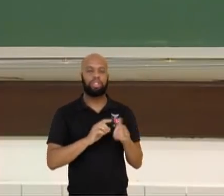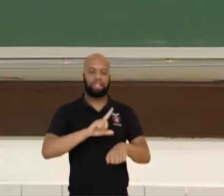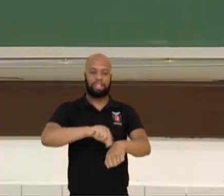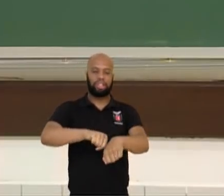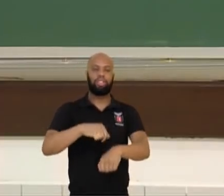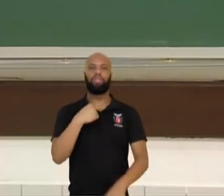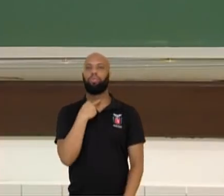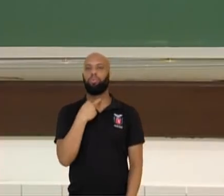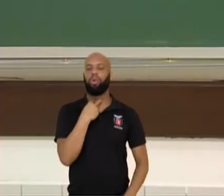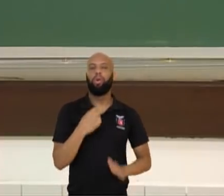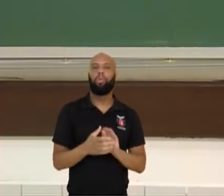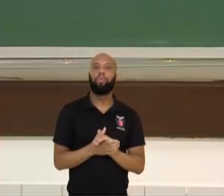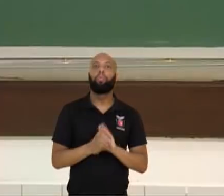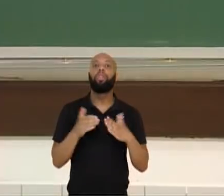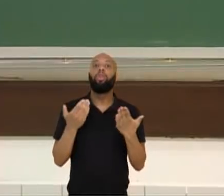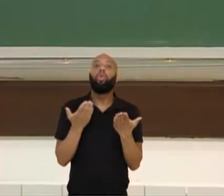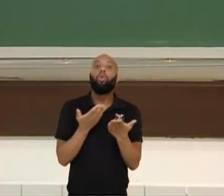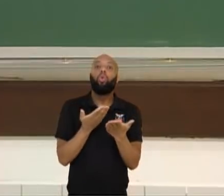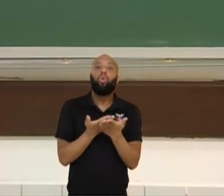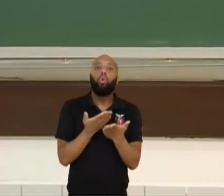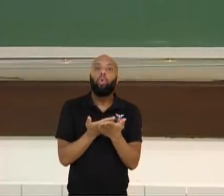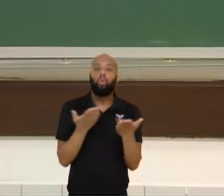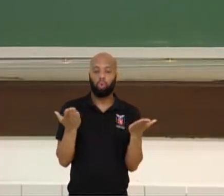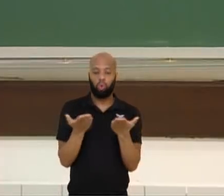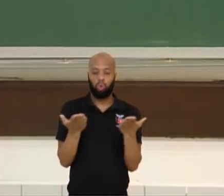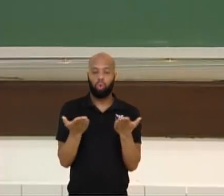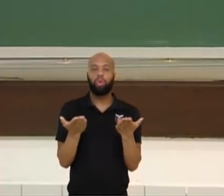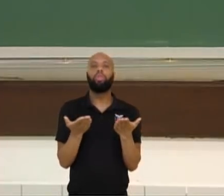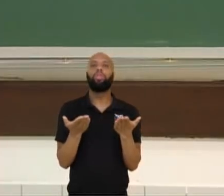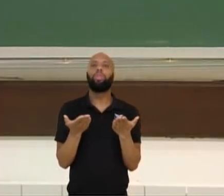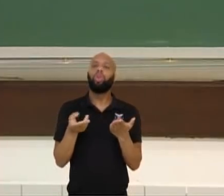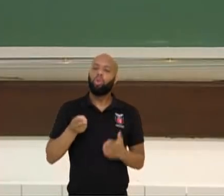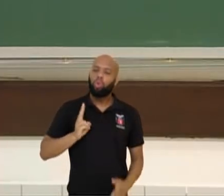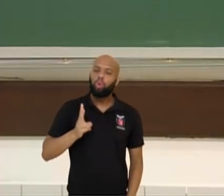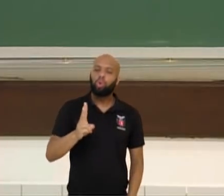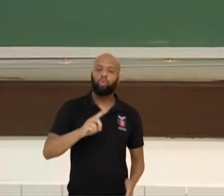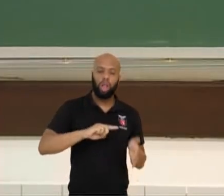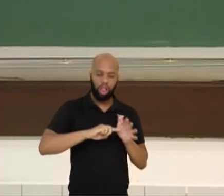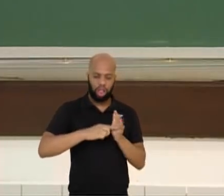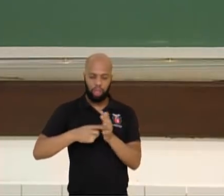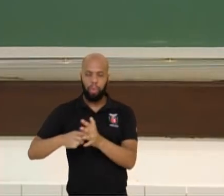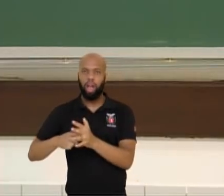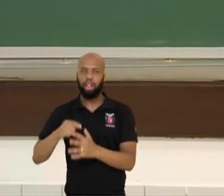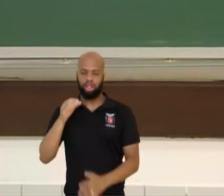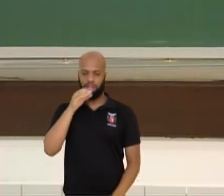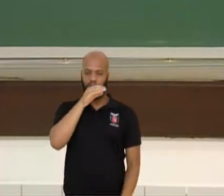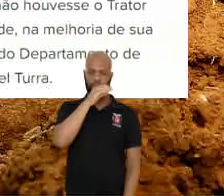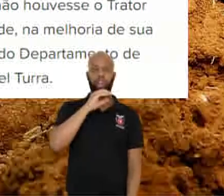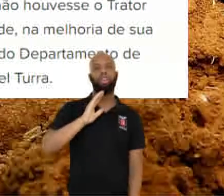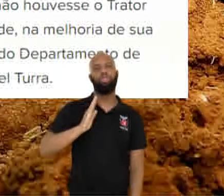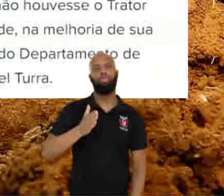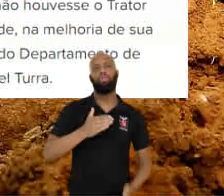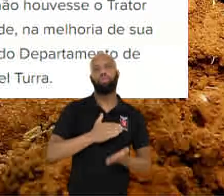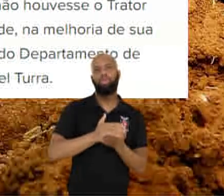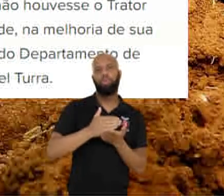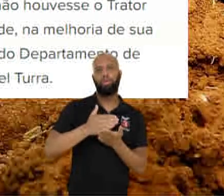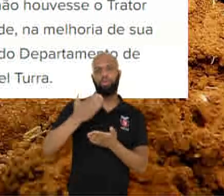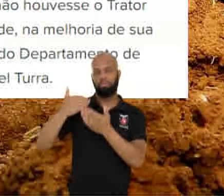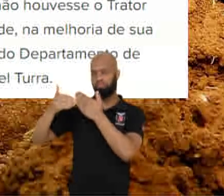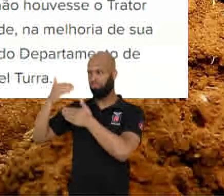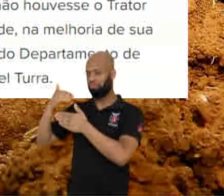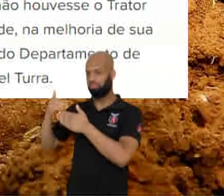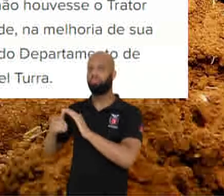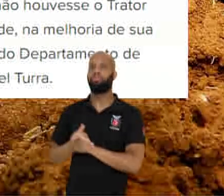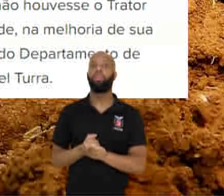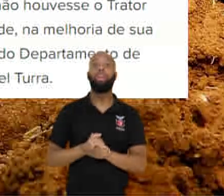bem? Na aula de hoje, a gente vai tratar ainda sobre o assunto ali das máquinas térmicas que a gente estava vendo, né, nas últimas